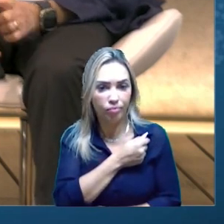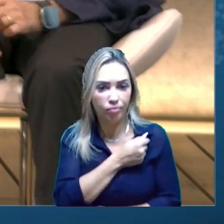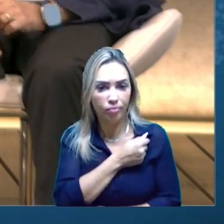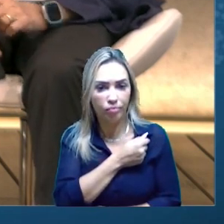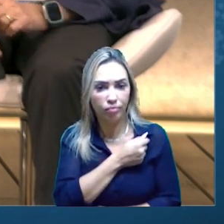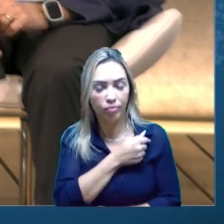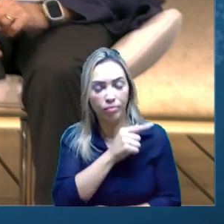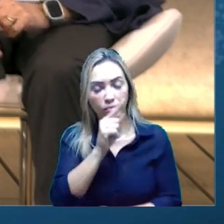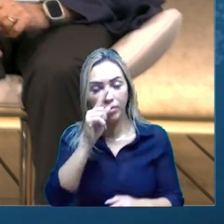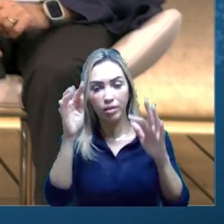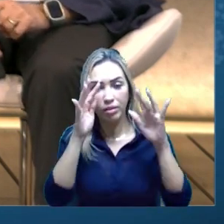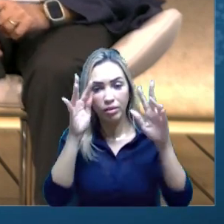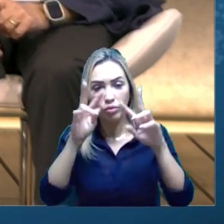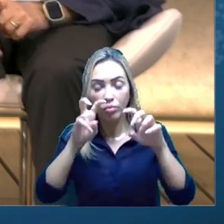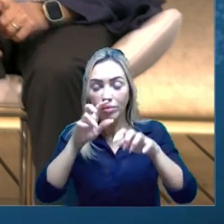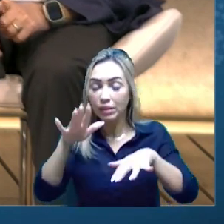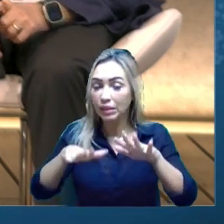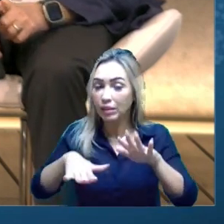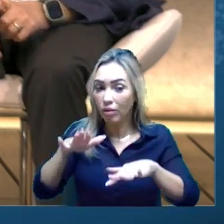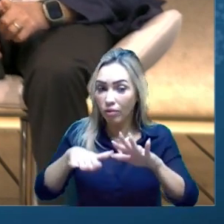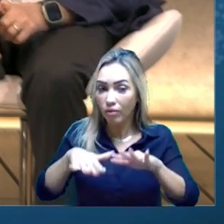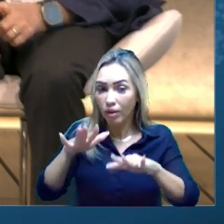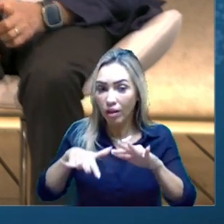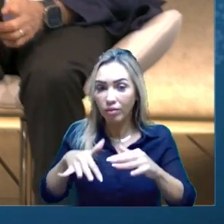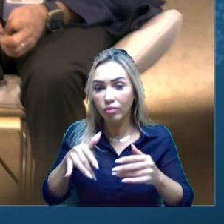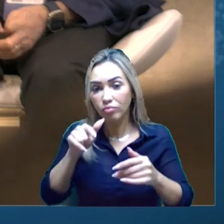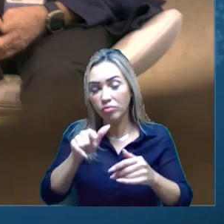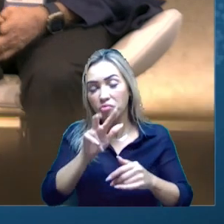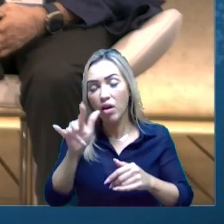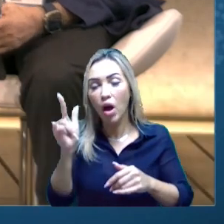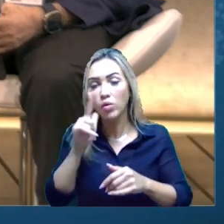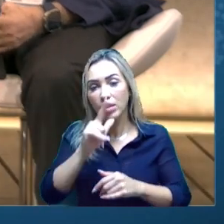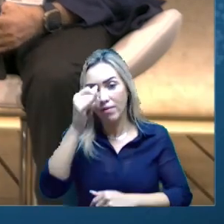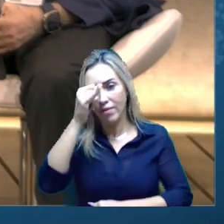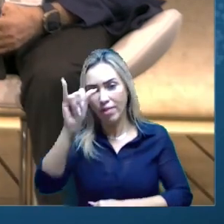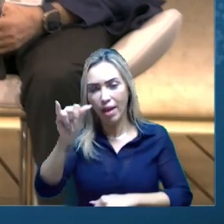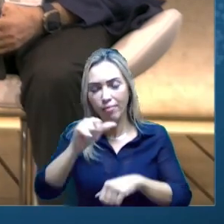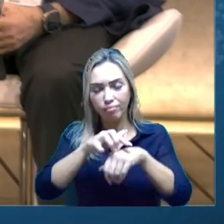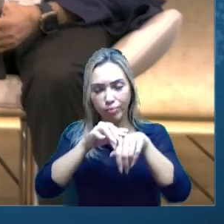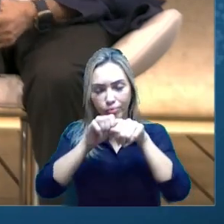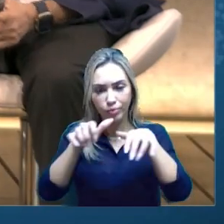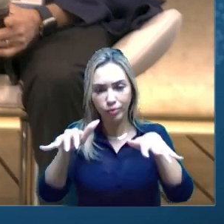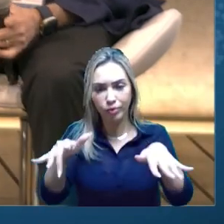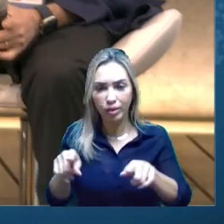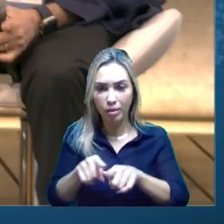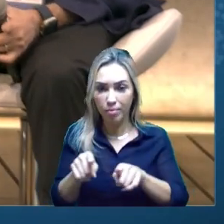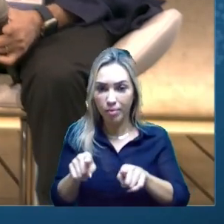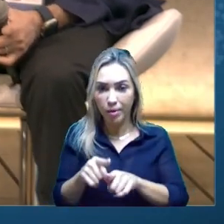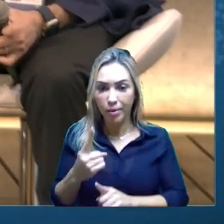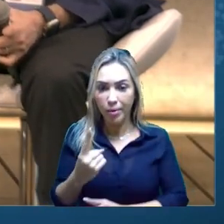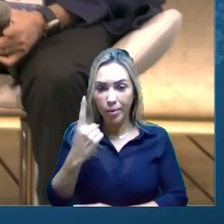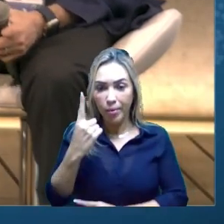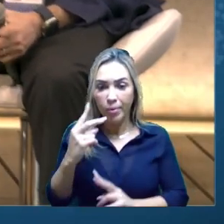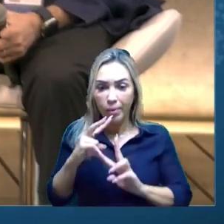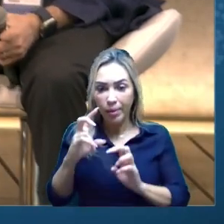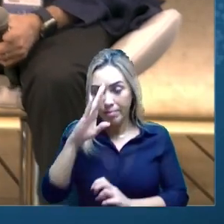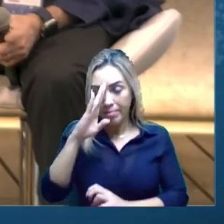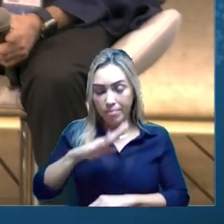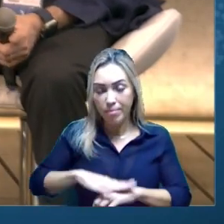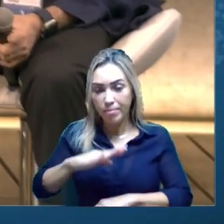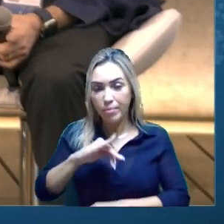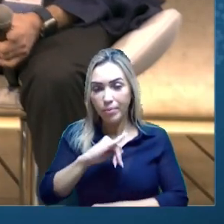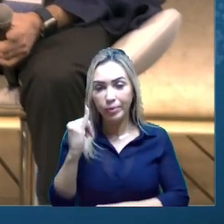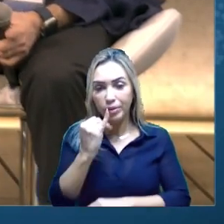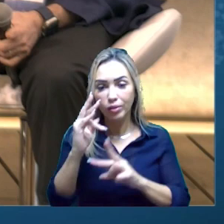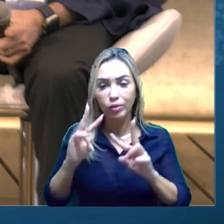levando em consideração que talvez você vai evitar infecções também? É uma das questões mais importantes com relação